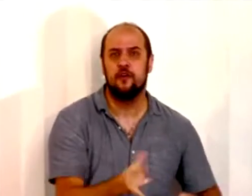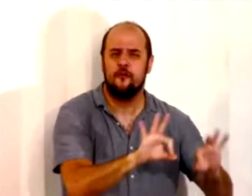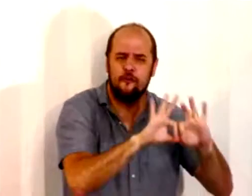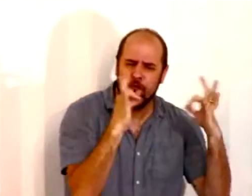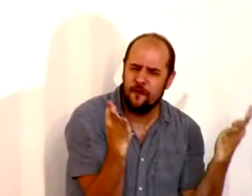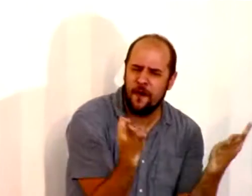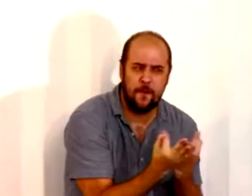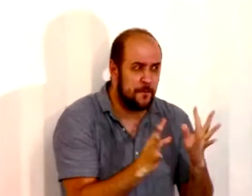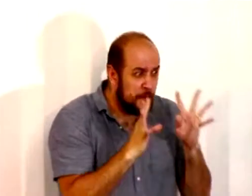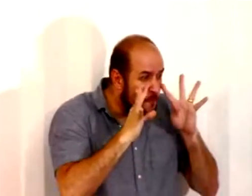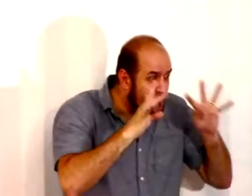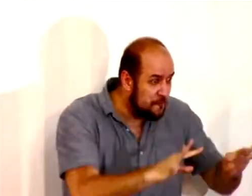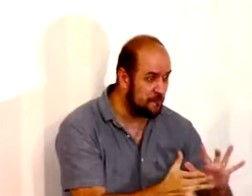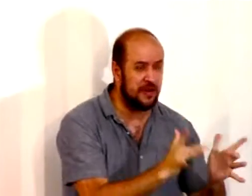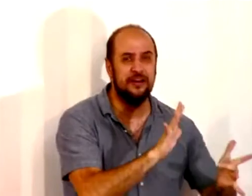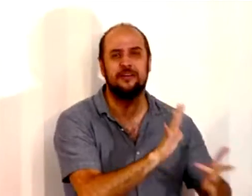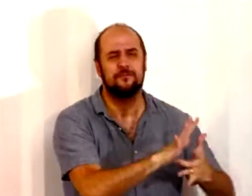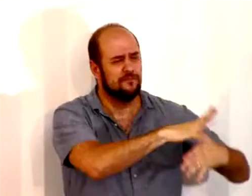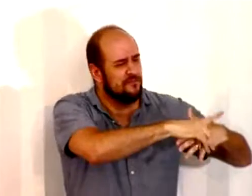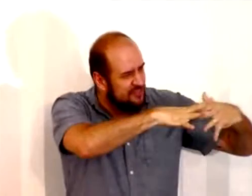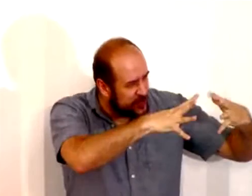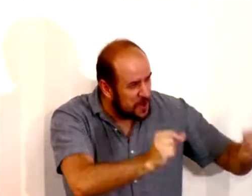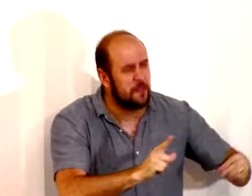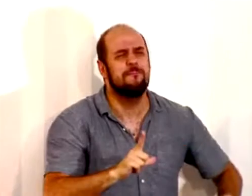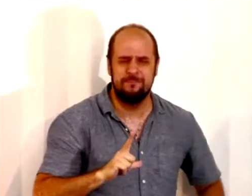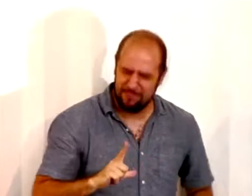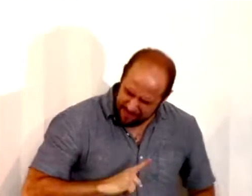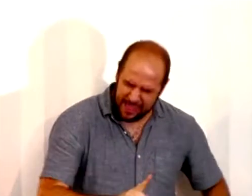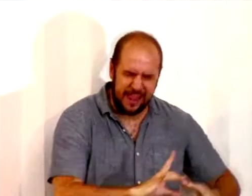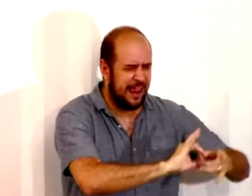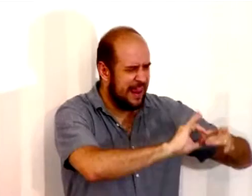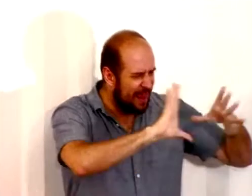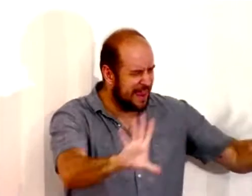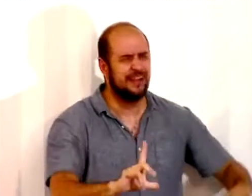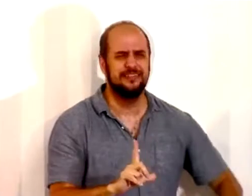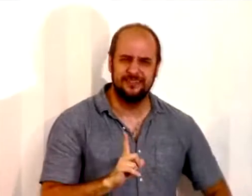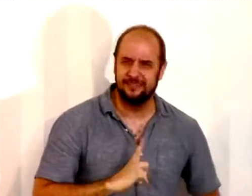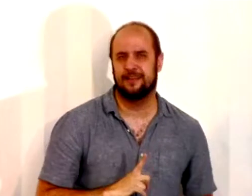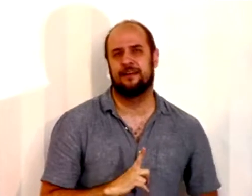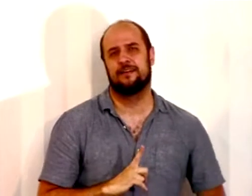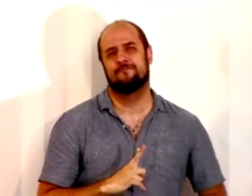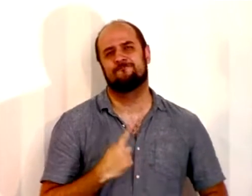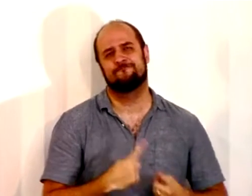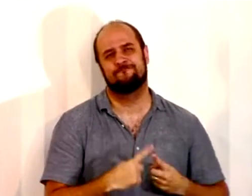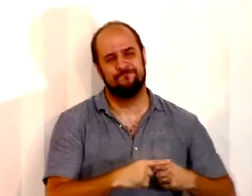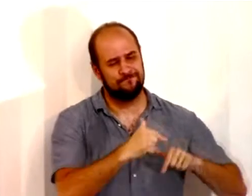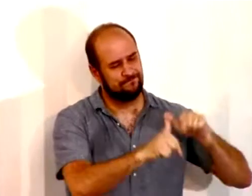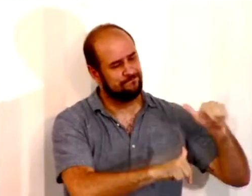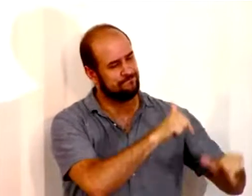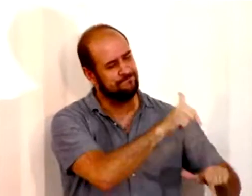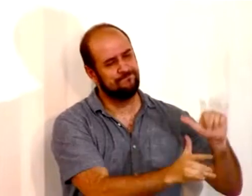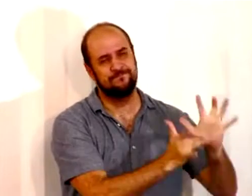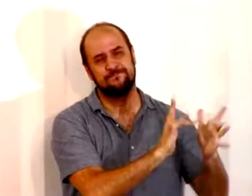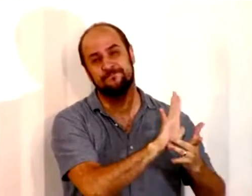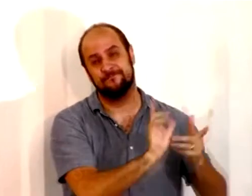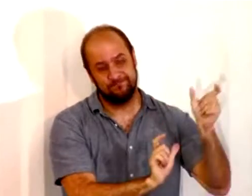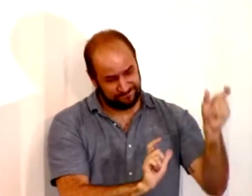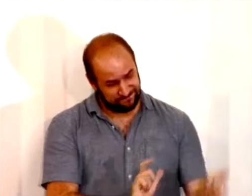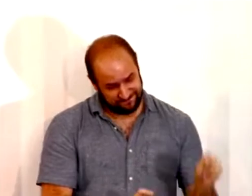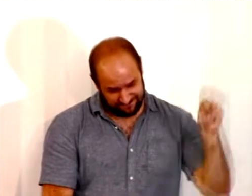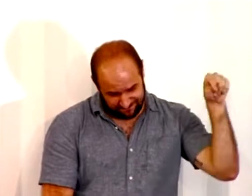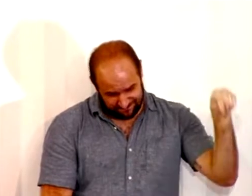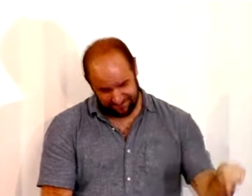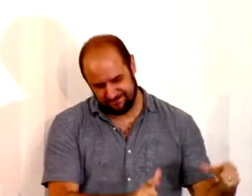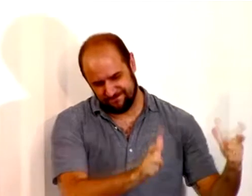serão alcançadas, pessoas serão curadas, pessoas serão libertas. porque esse é o ministério do Messias, é o